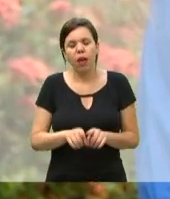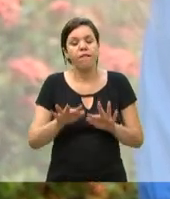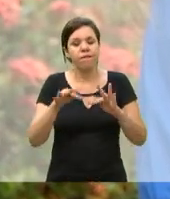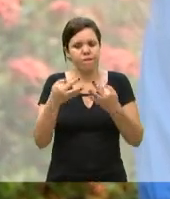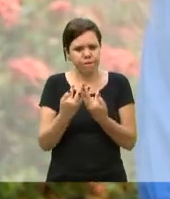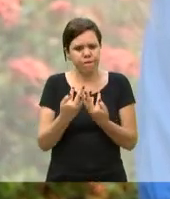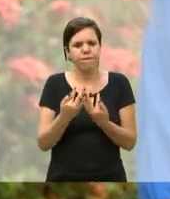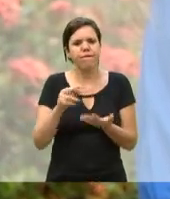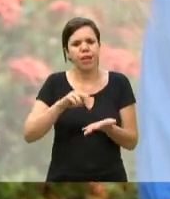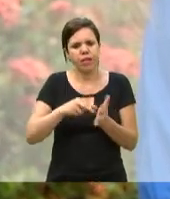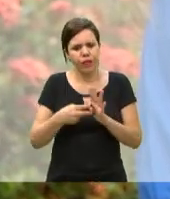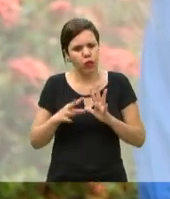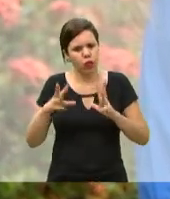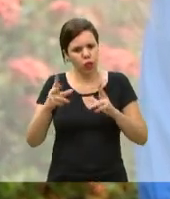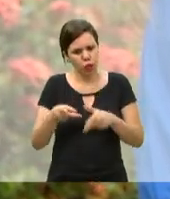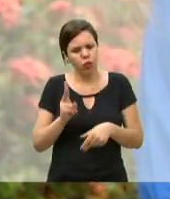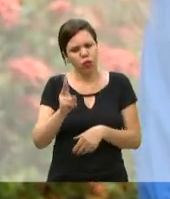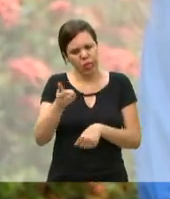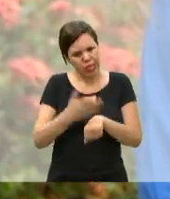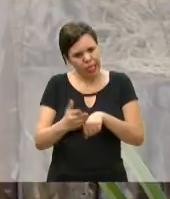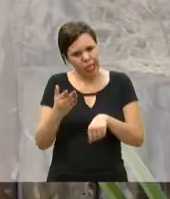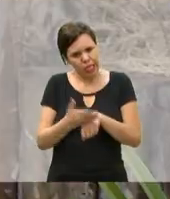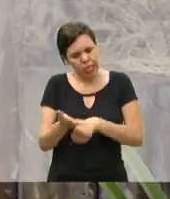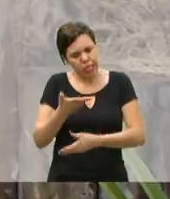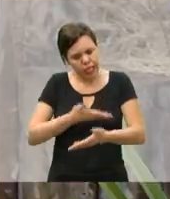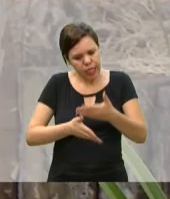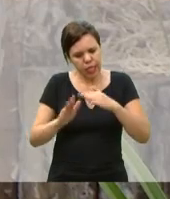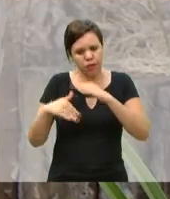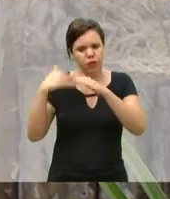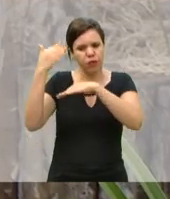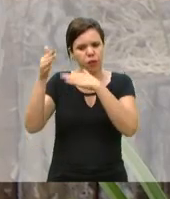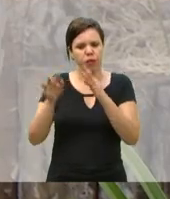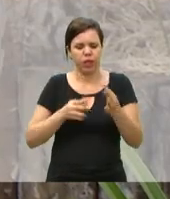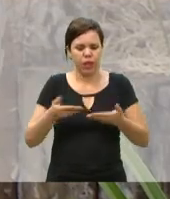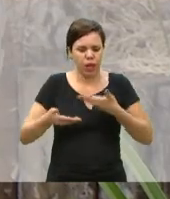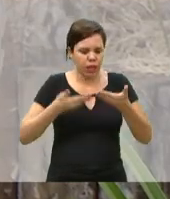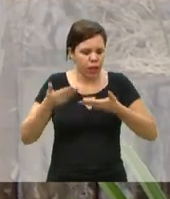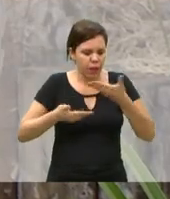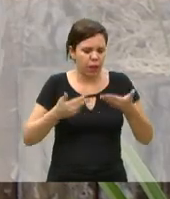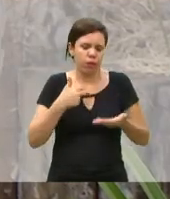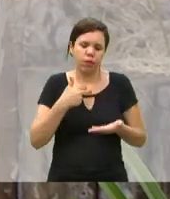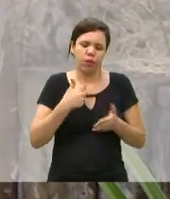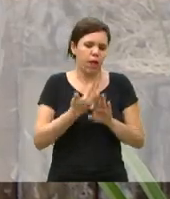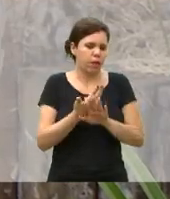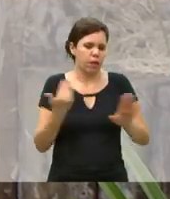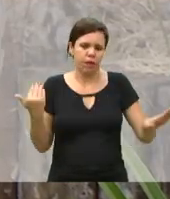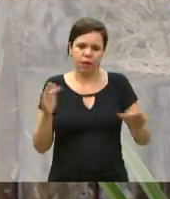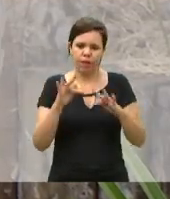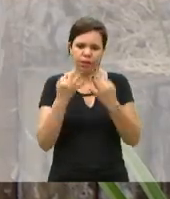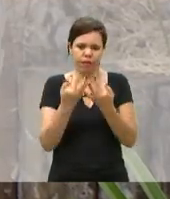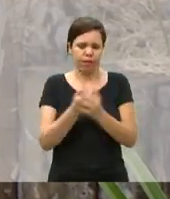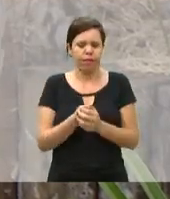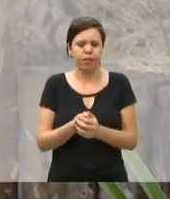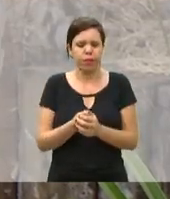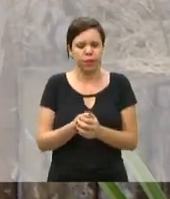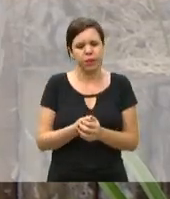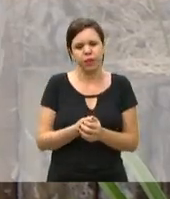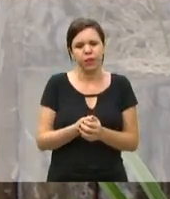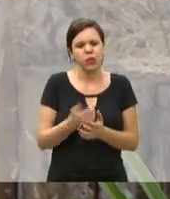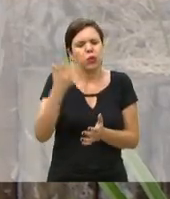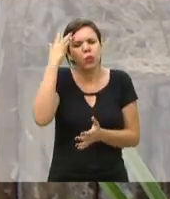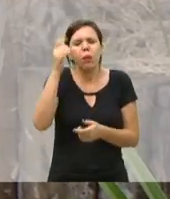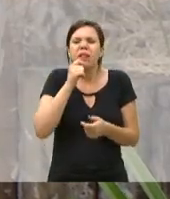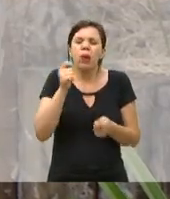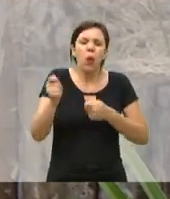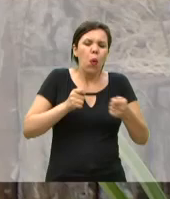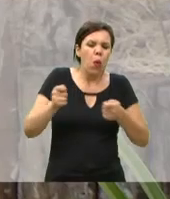em todos os momentos desse tratamento. Porque não tem muitas como vezes separar. A família, a princípio, ainda não sabe como